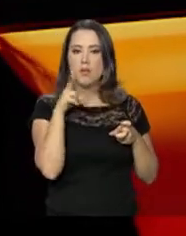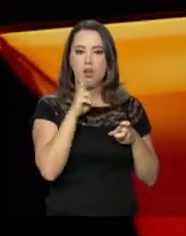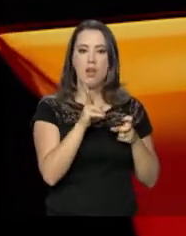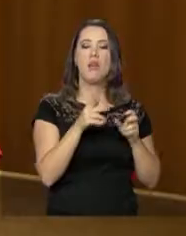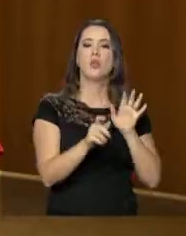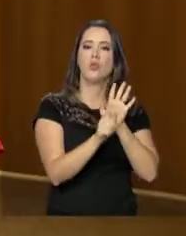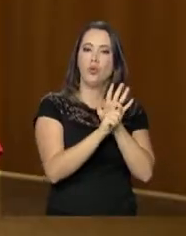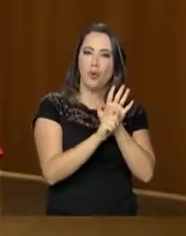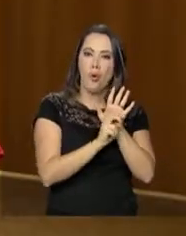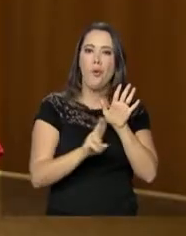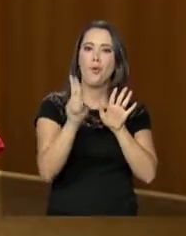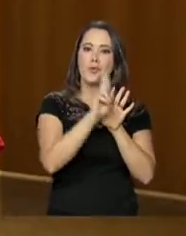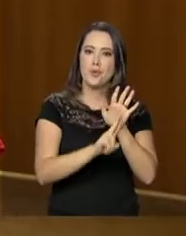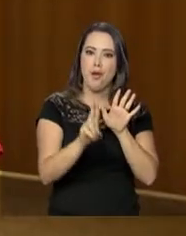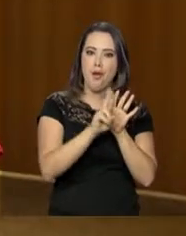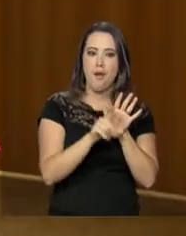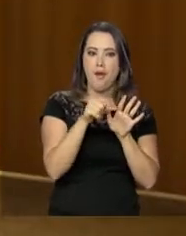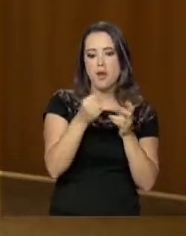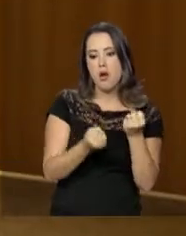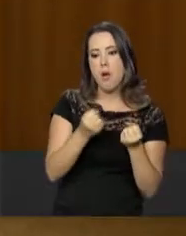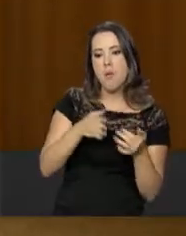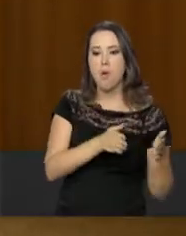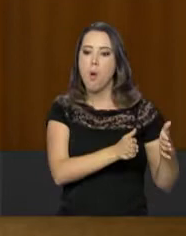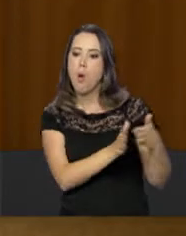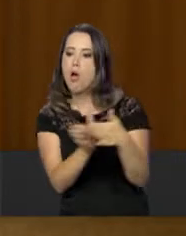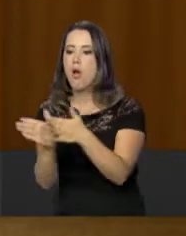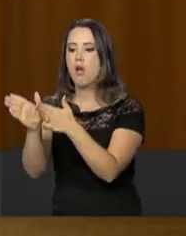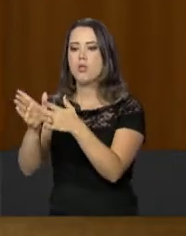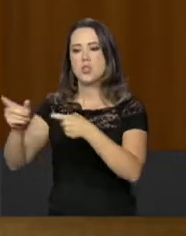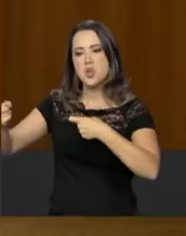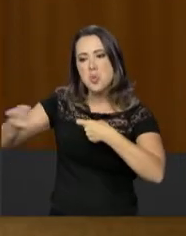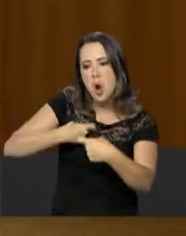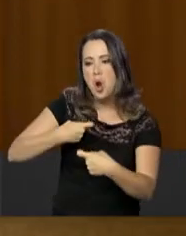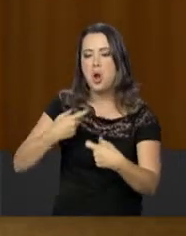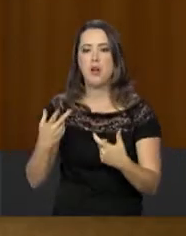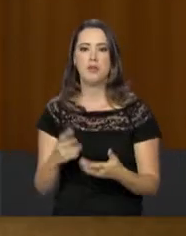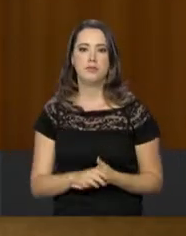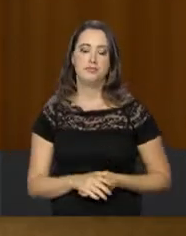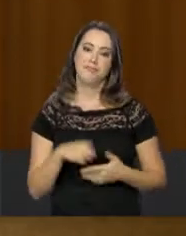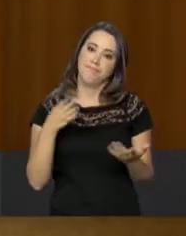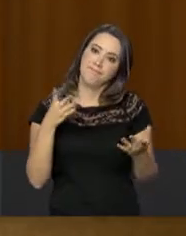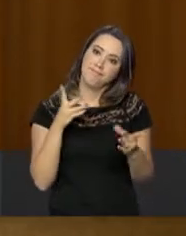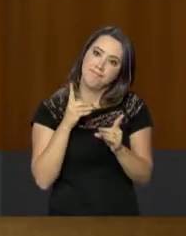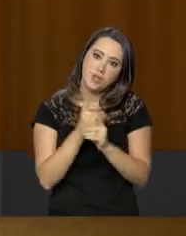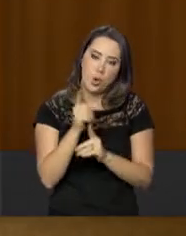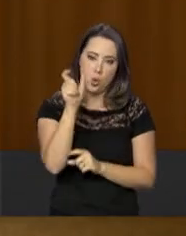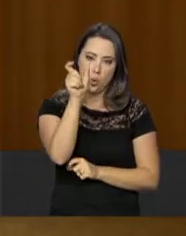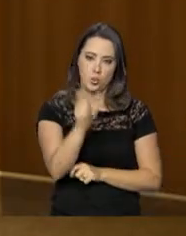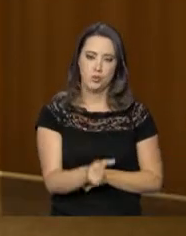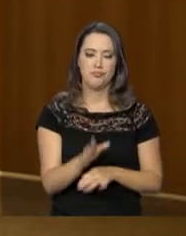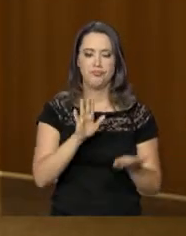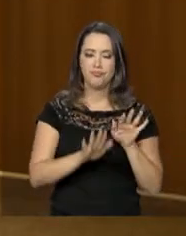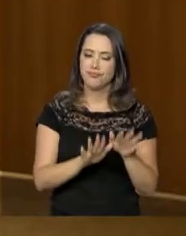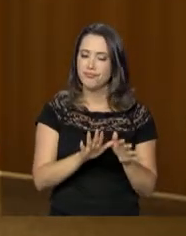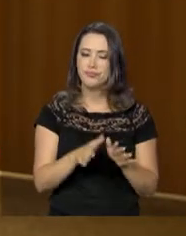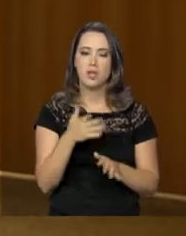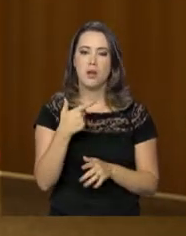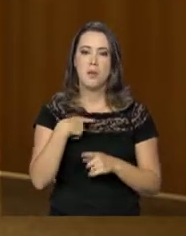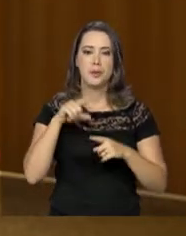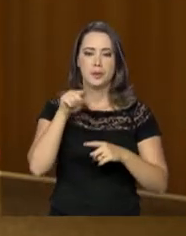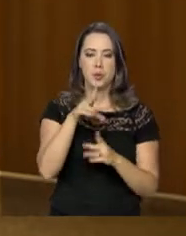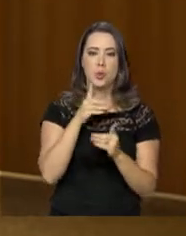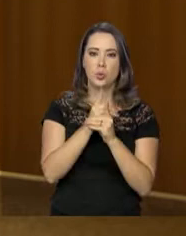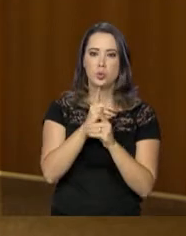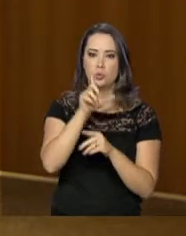onde aconteceu neste caso a polícia conseguiu encontrar o suspeito pelo crime mas nem sempre o agressor é identificado para